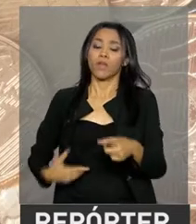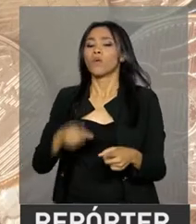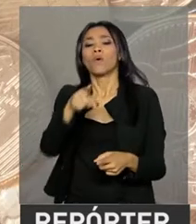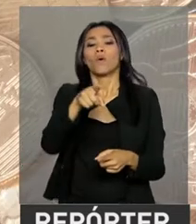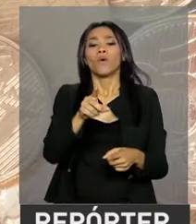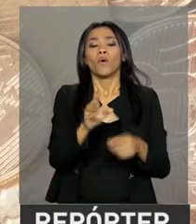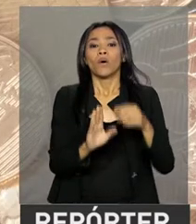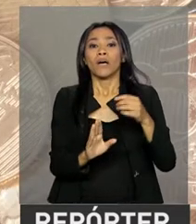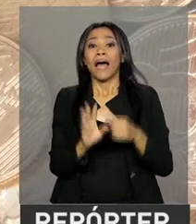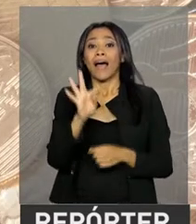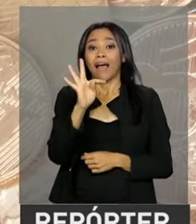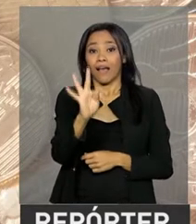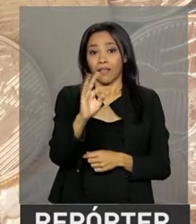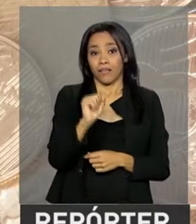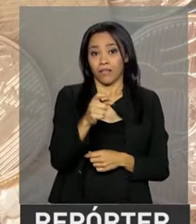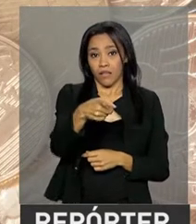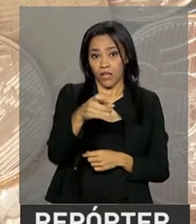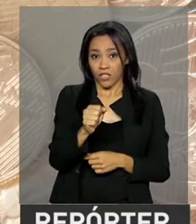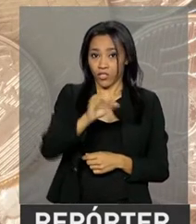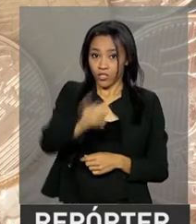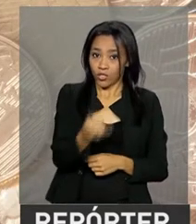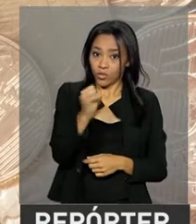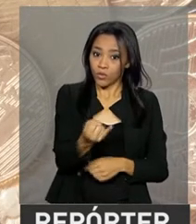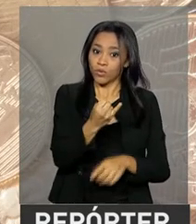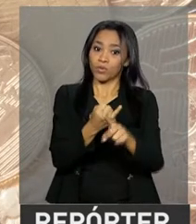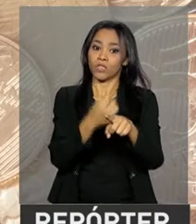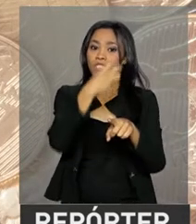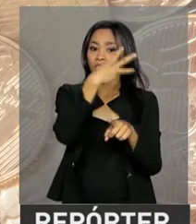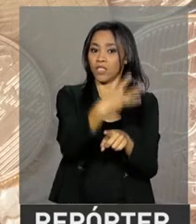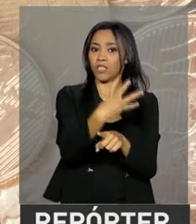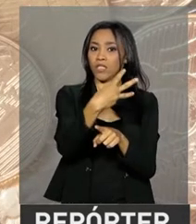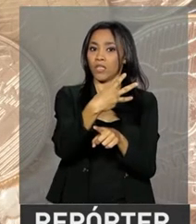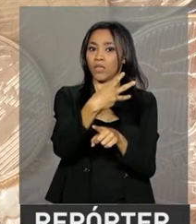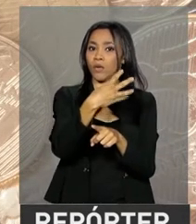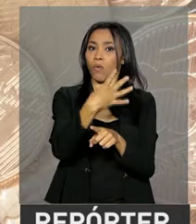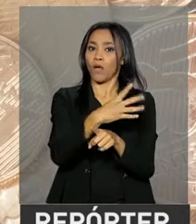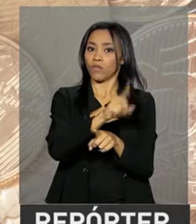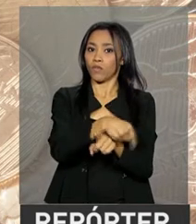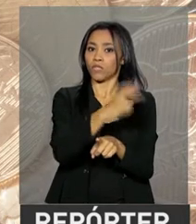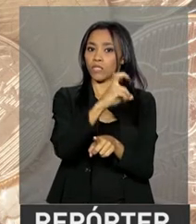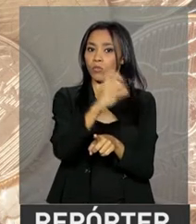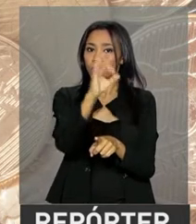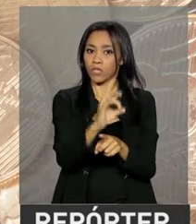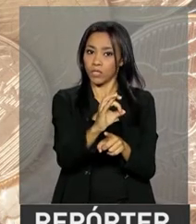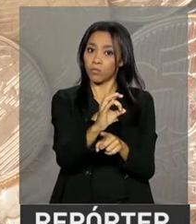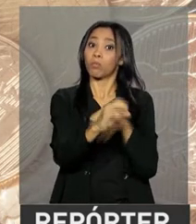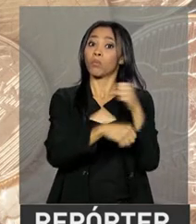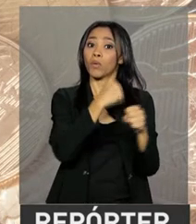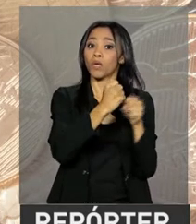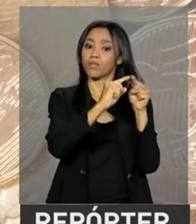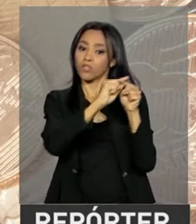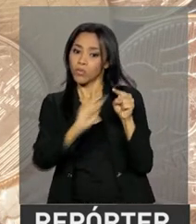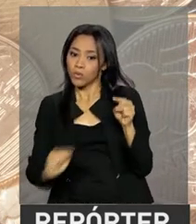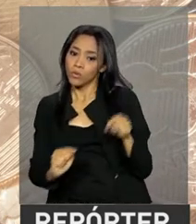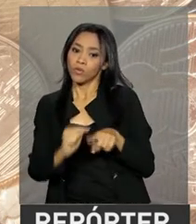nas operações de crédito consignado caiu de 34,5% ao ano para